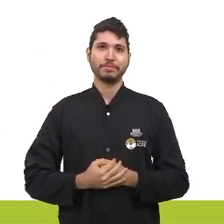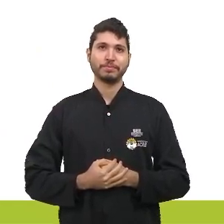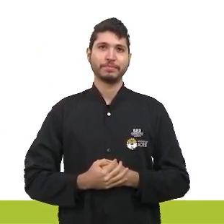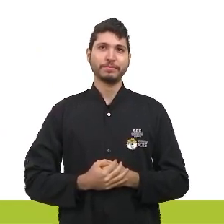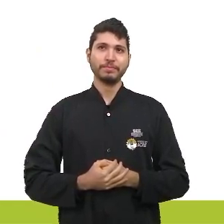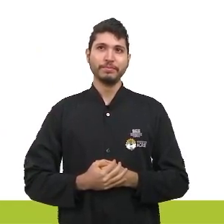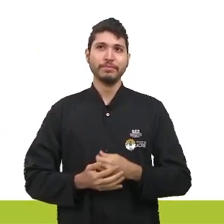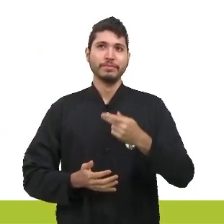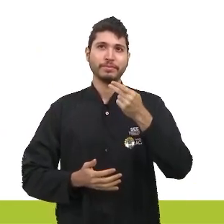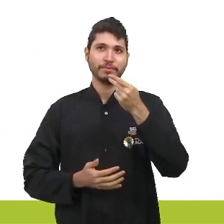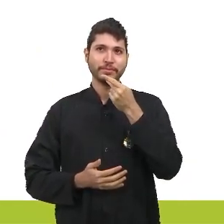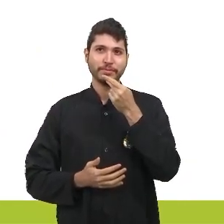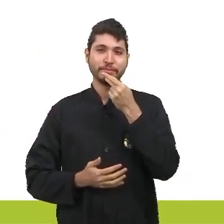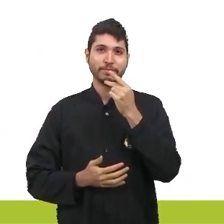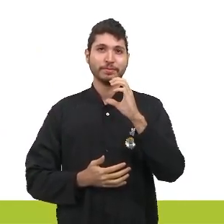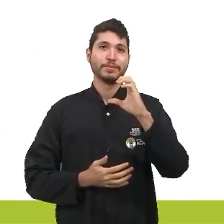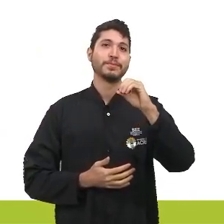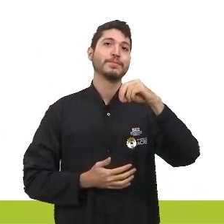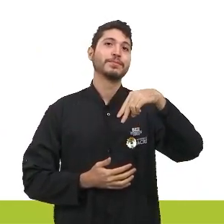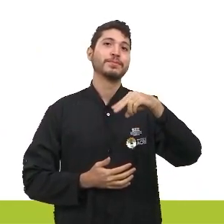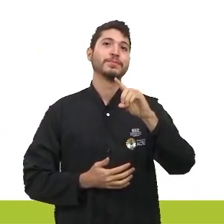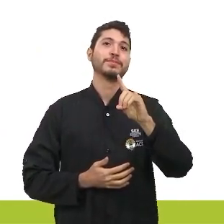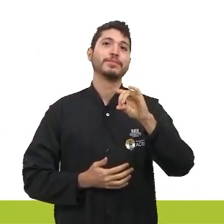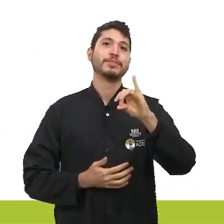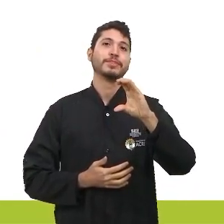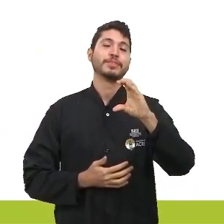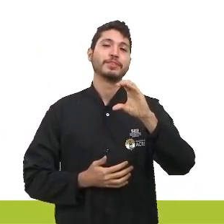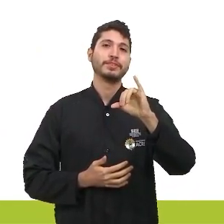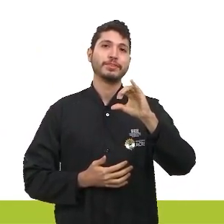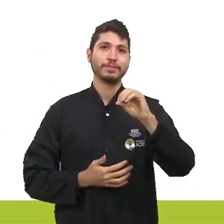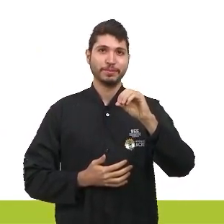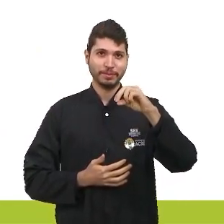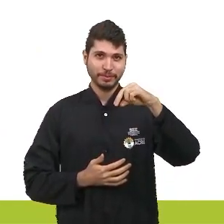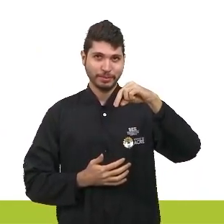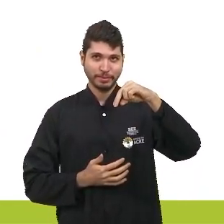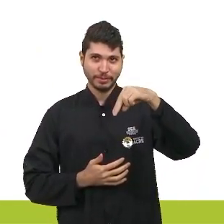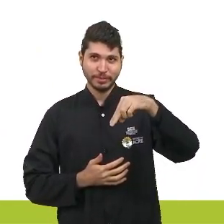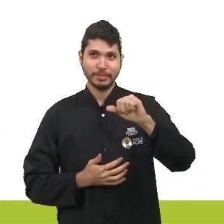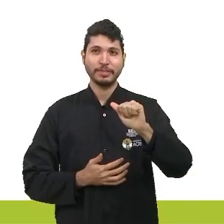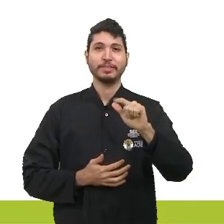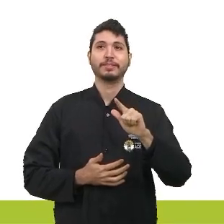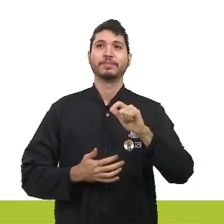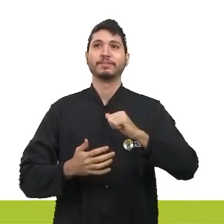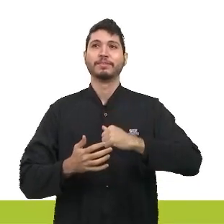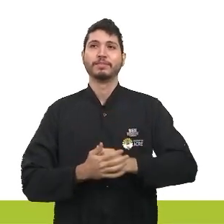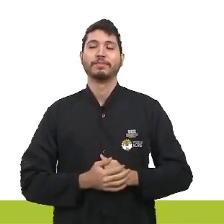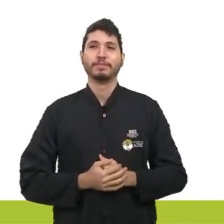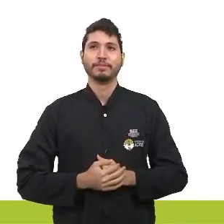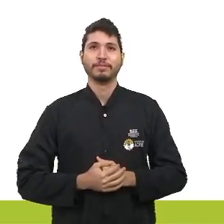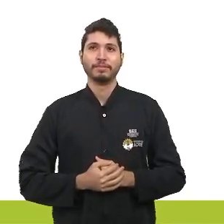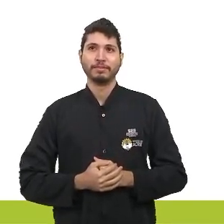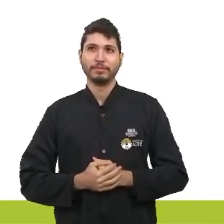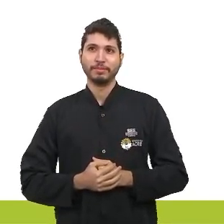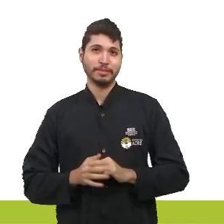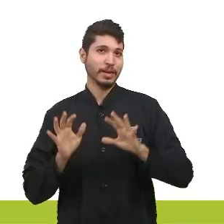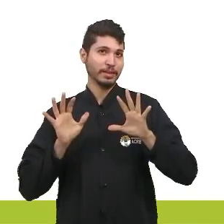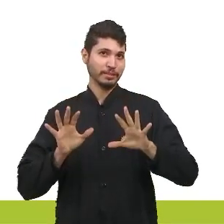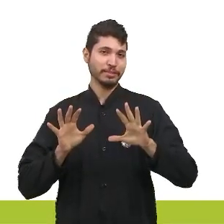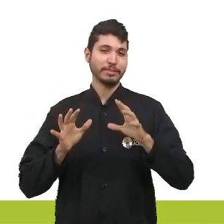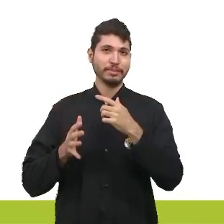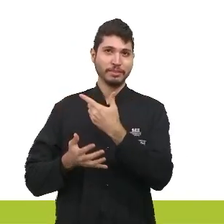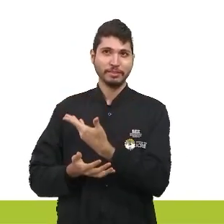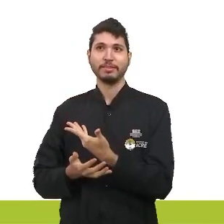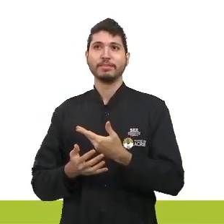A probabilidade condicional, ou condicionada a alguma outra probabilidade, é dada da seguinte maneira. Dados